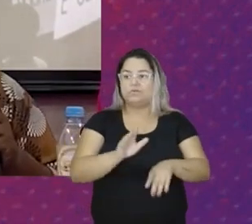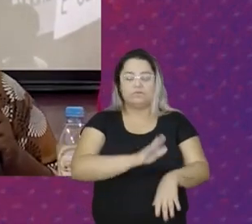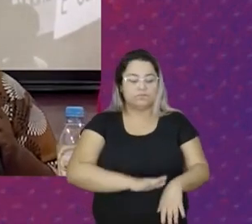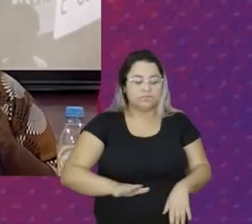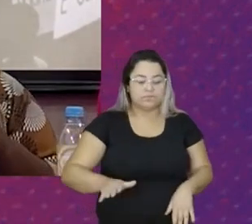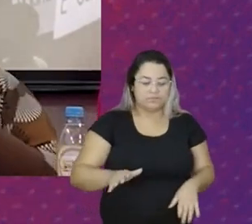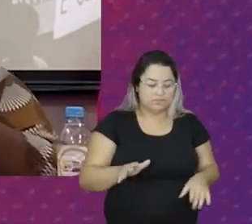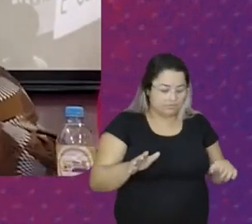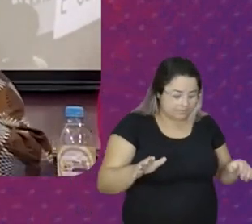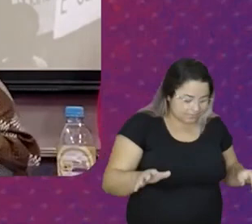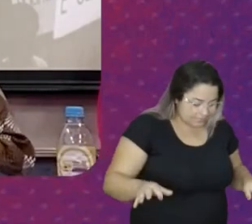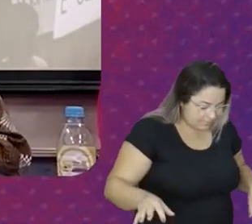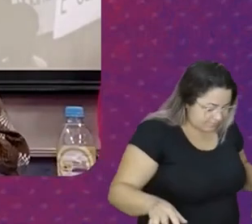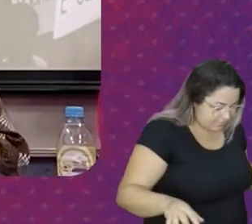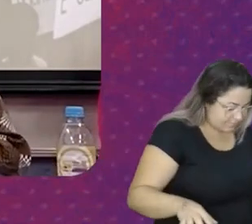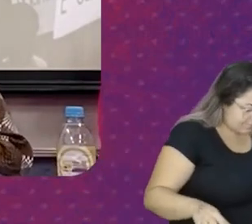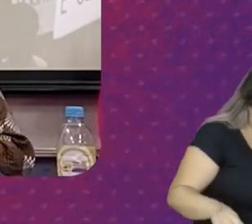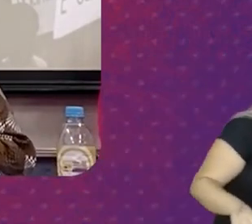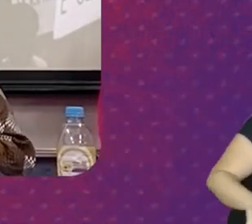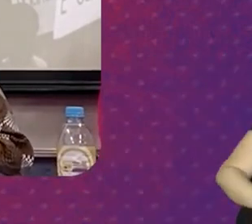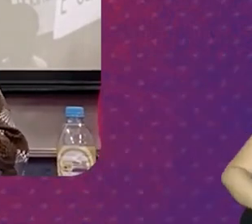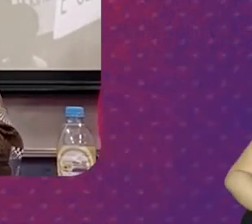as crianças, eram menores,